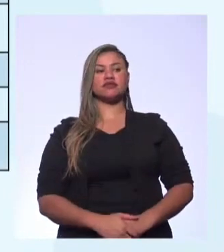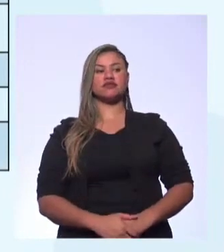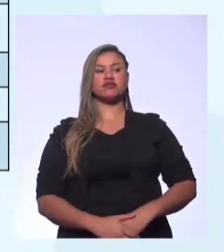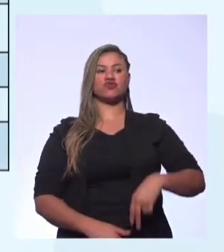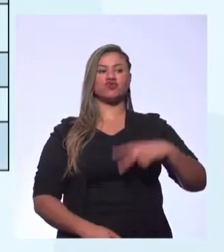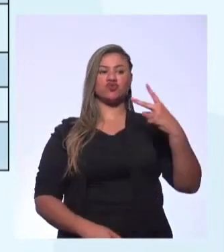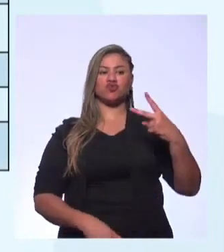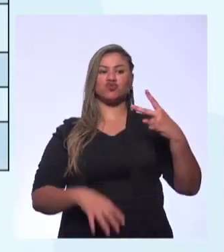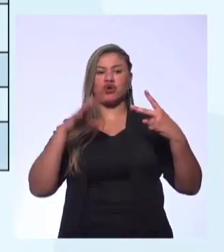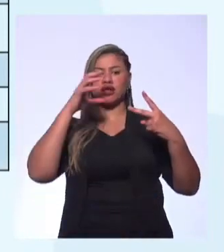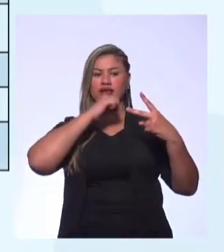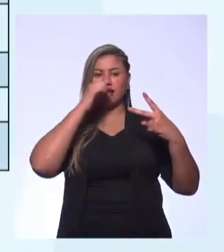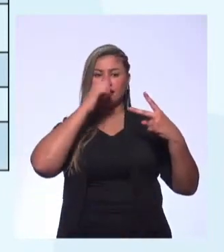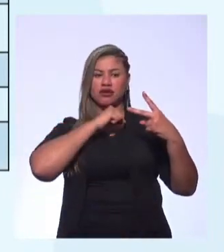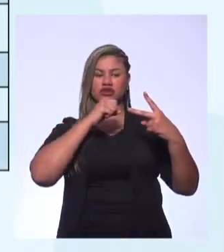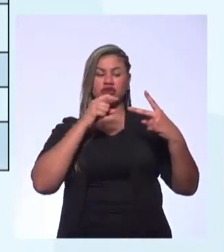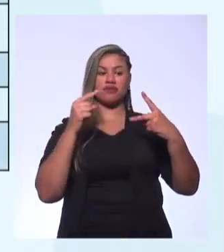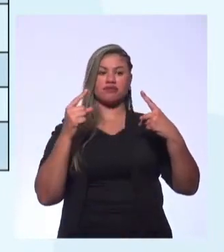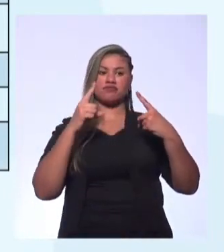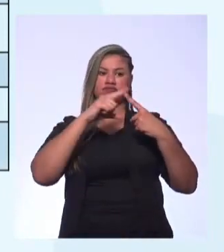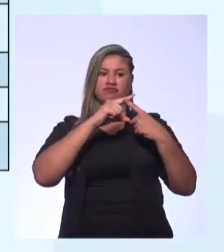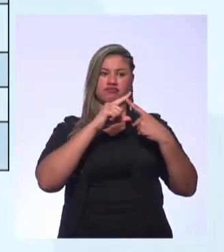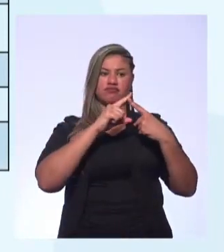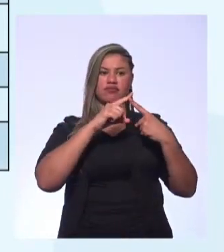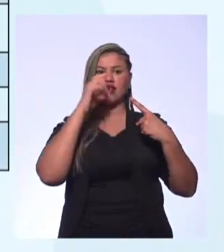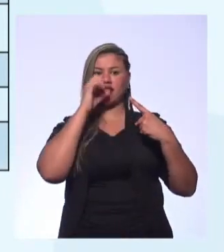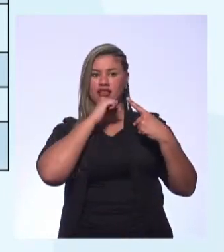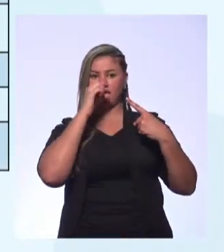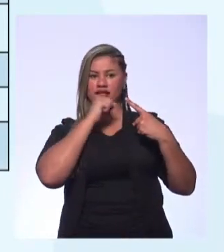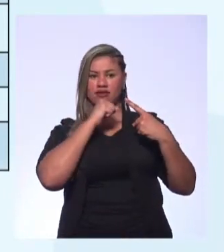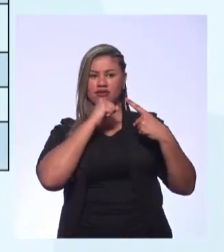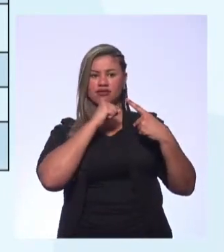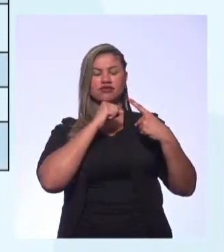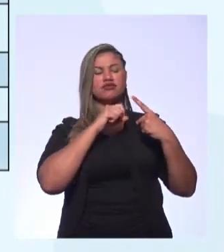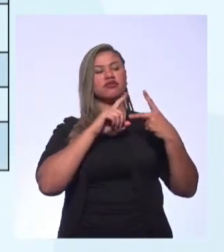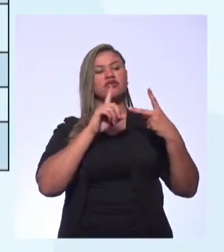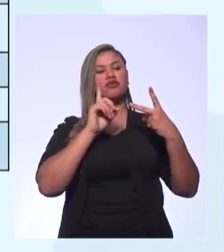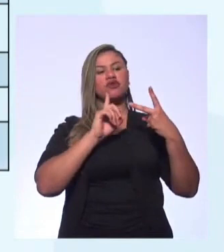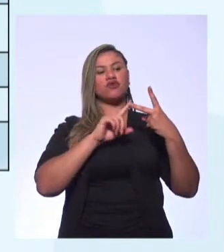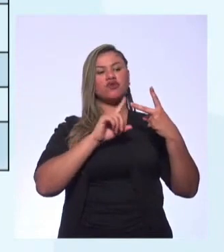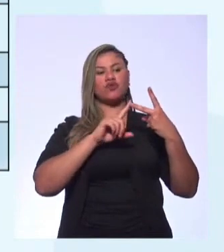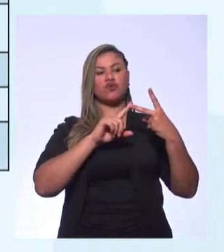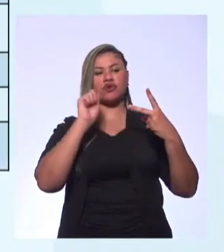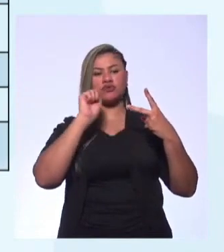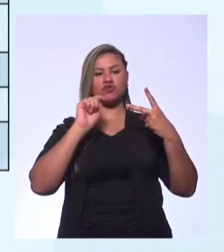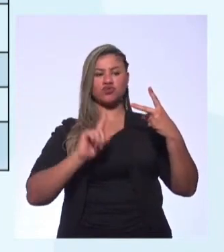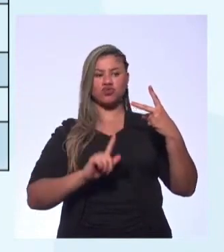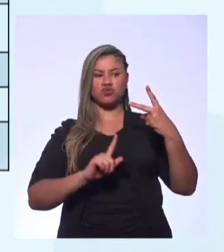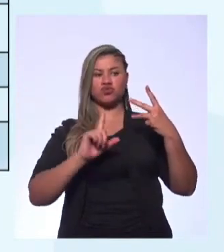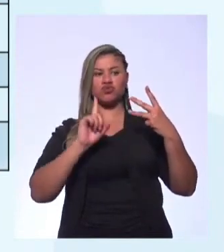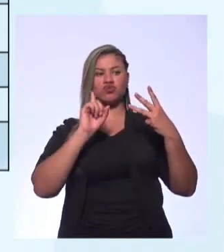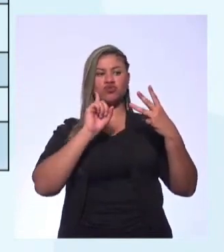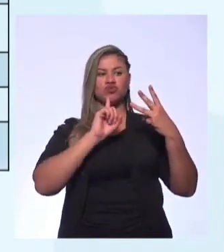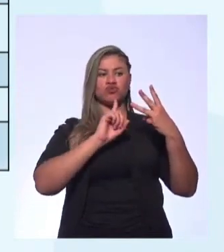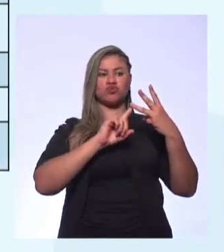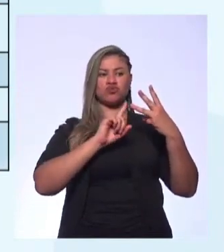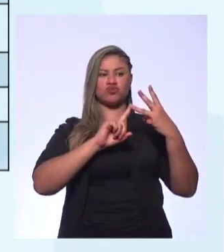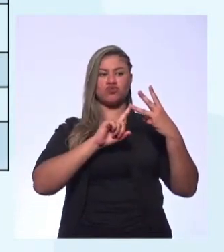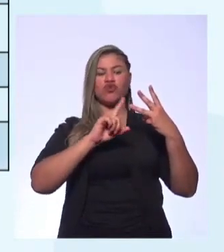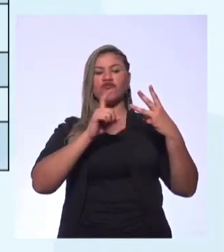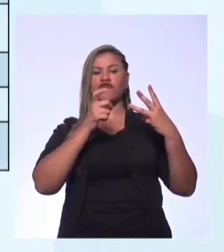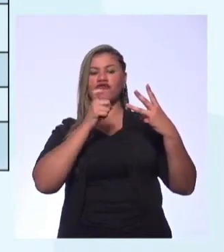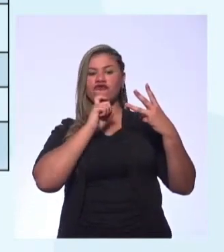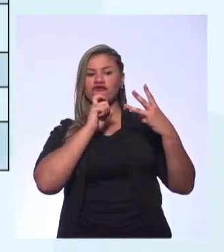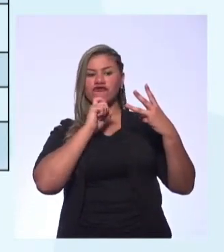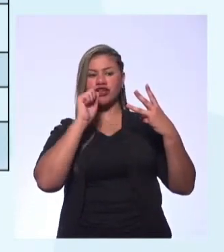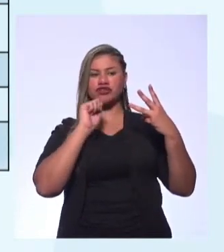vezes laranja, então eu conto ele uma vez só. Perfeito? Aí eu tenho o par de azul, eu tenho o trio azul e verde,